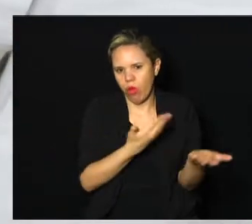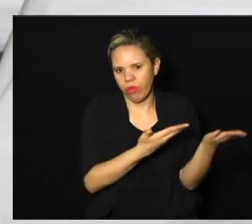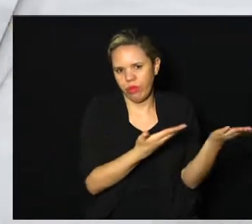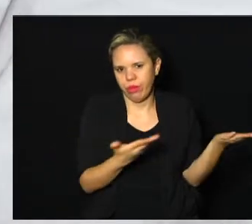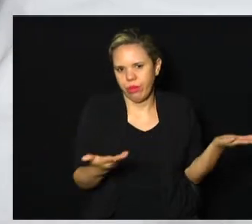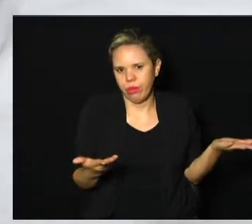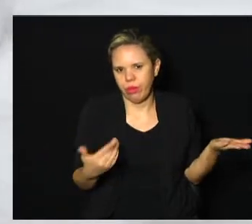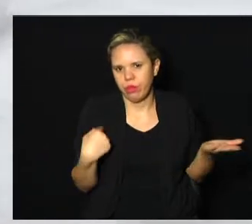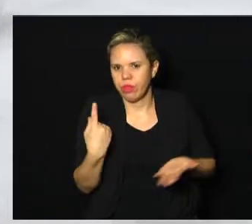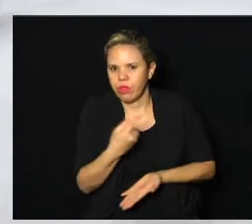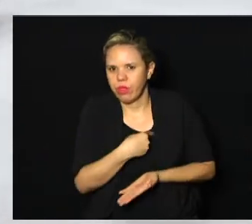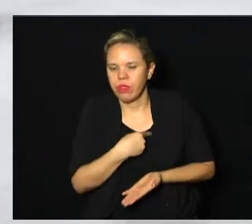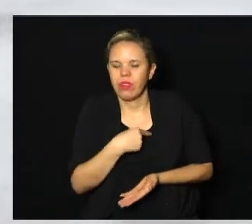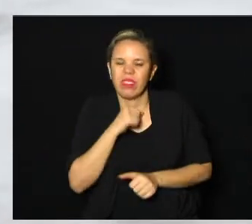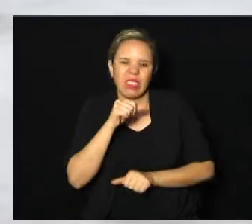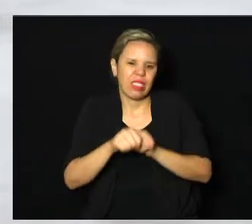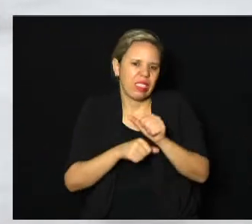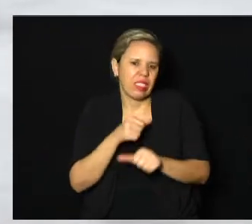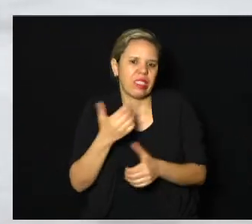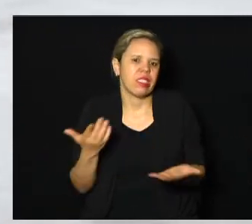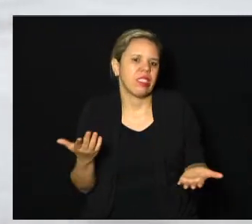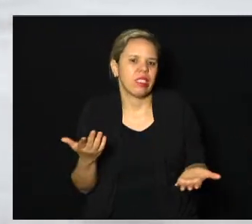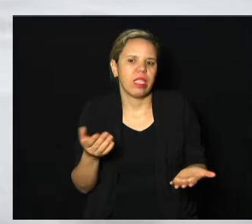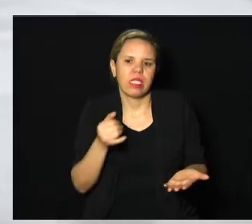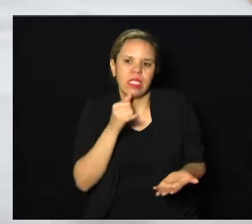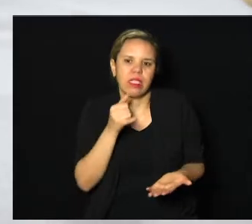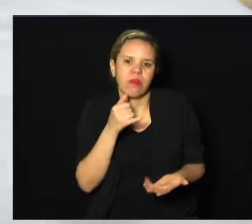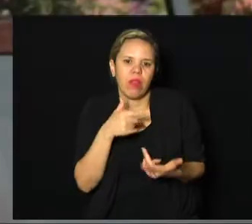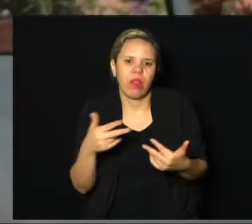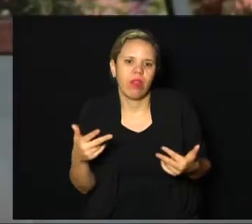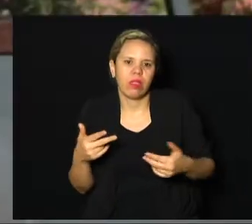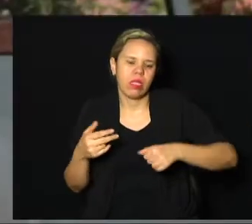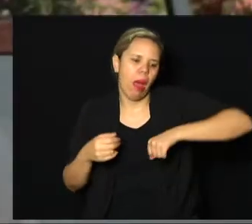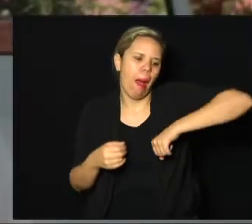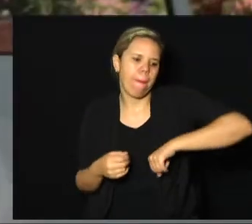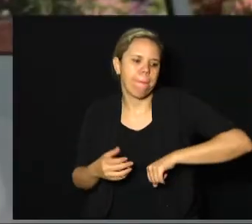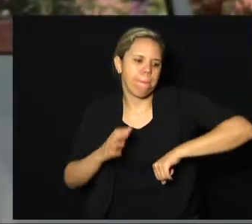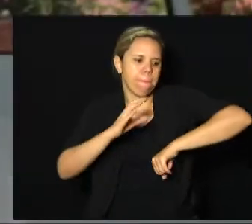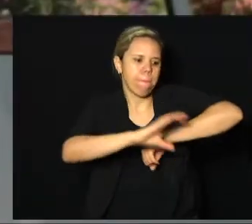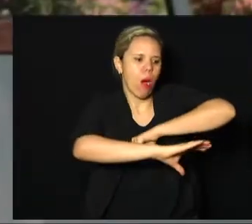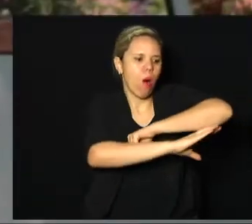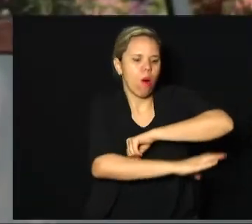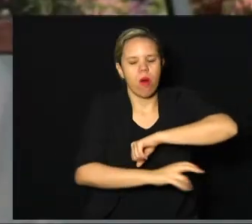a gente acaba girando, escorregando a bacia e se apoiando